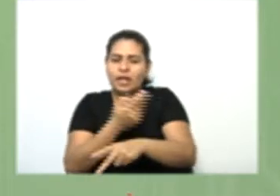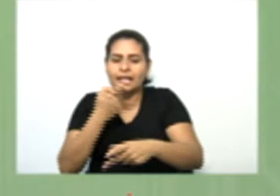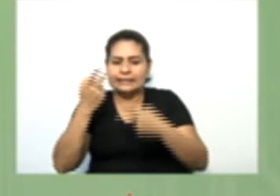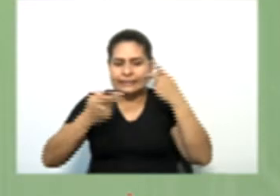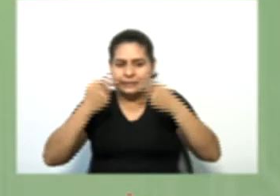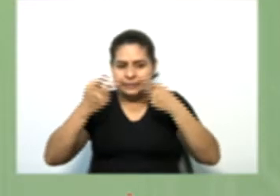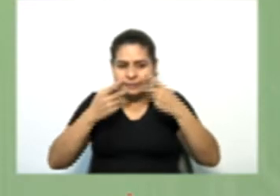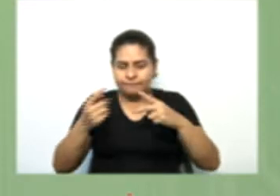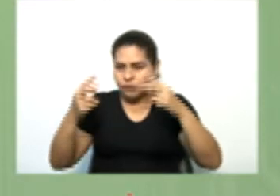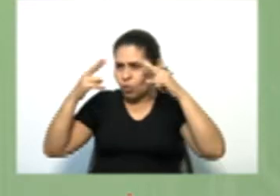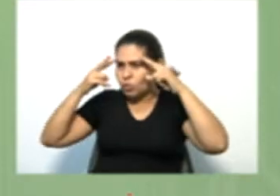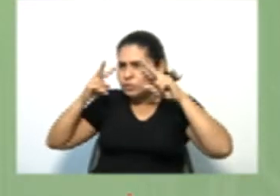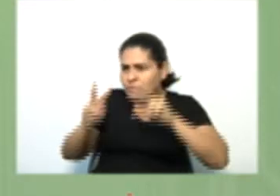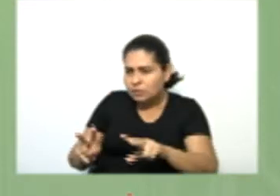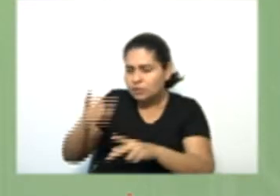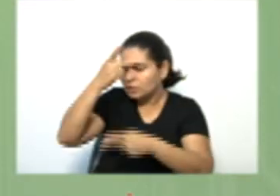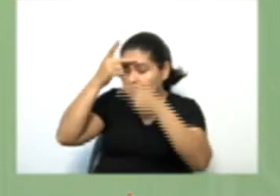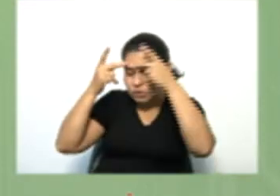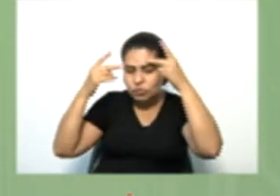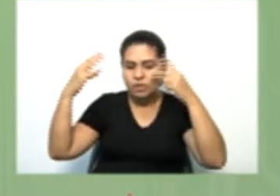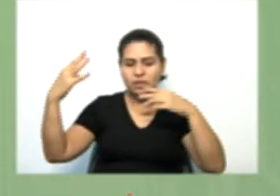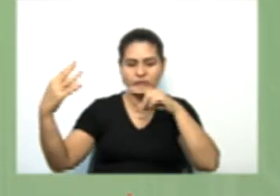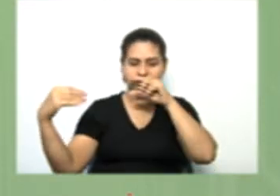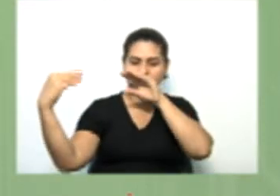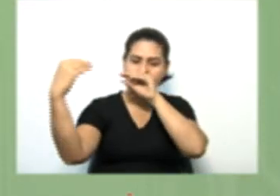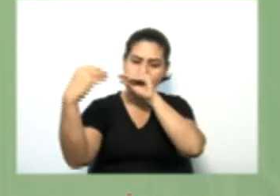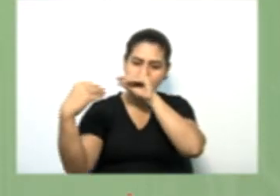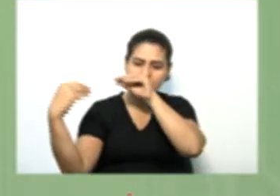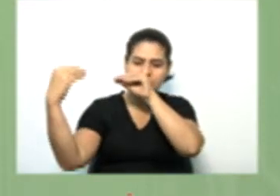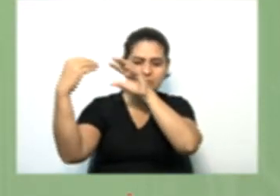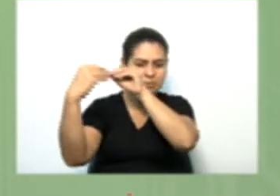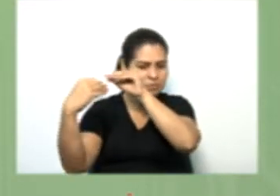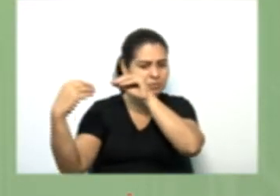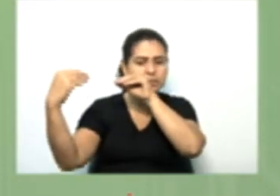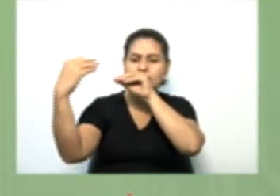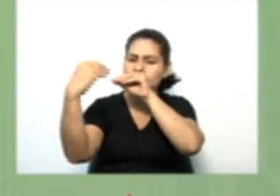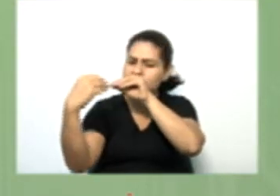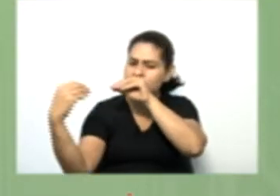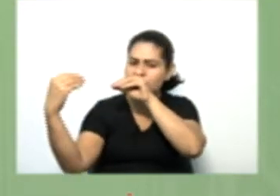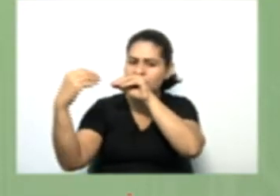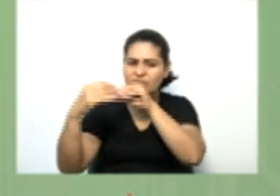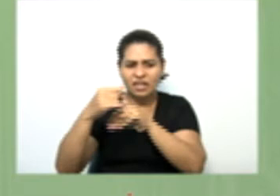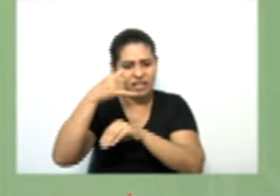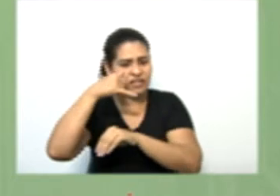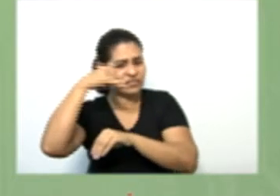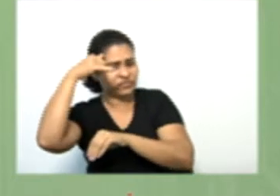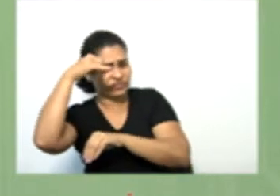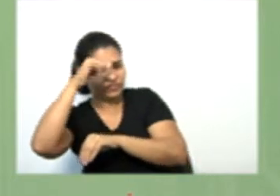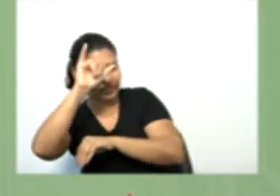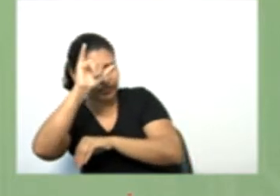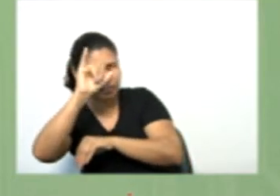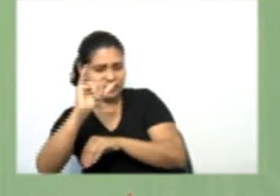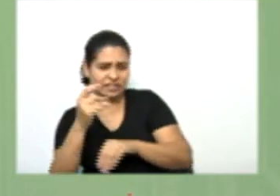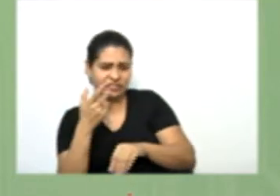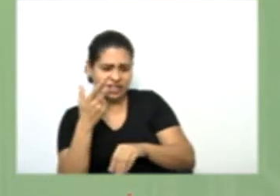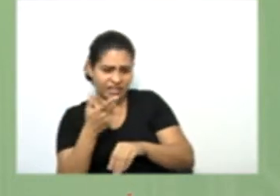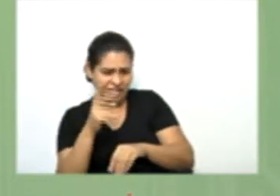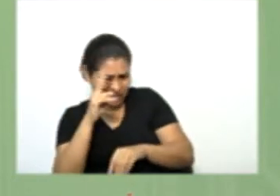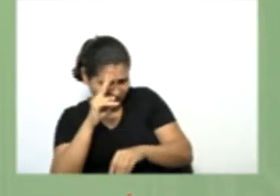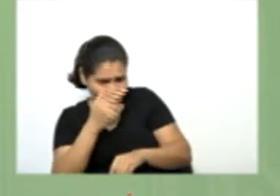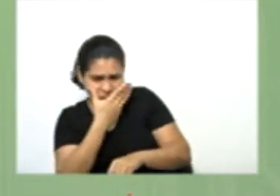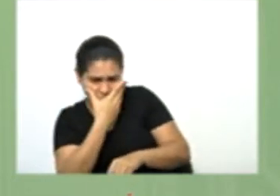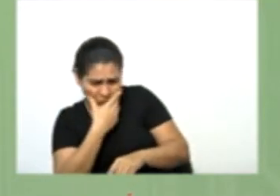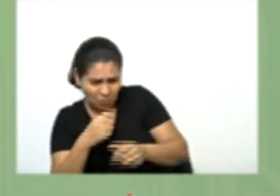fala, concentrar-se no que o outro lado está dizendo, evitar julgamentos apressados. Lembra lá